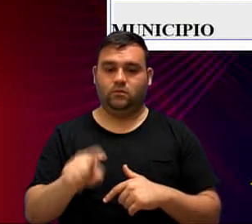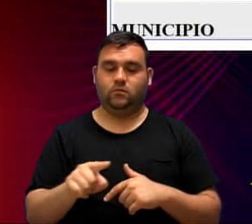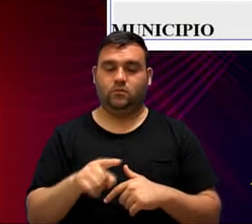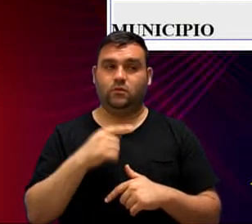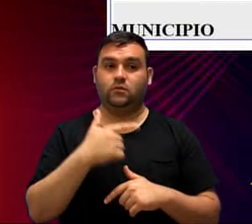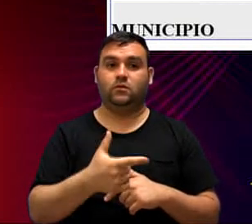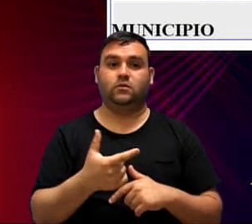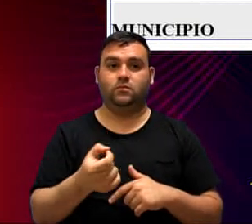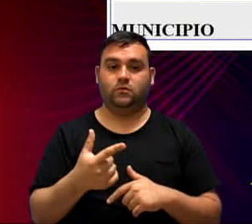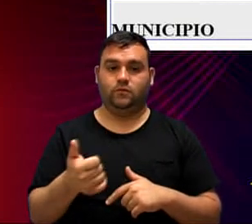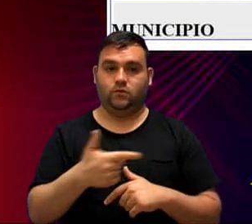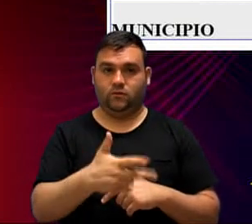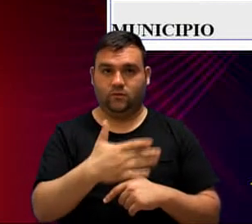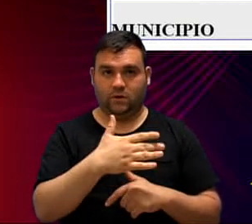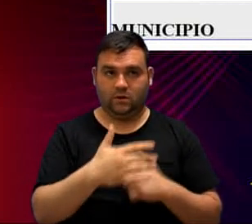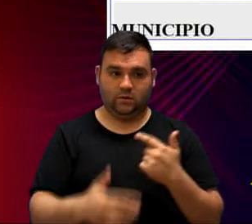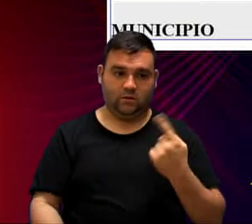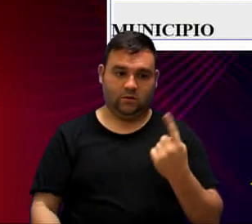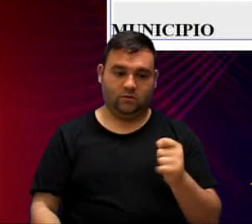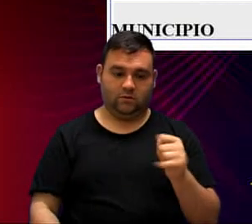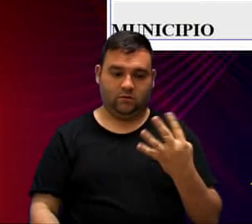R$ 123.949.050. Em 2021,